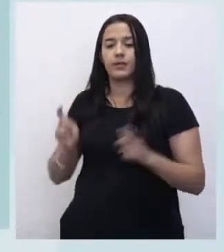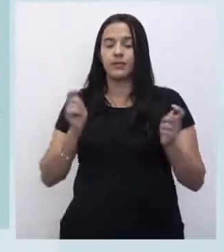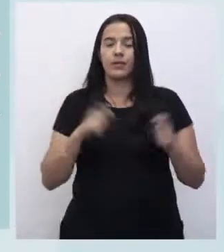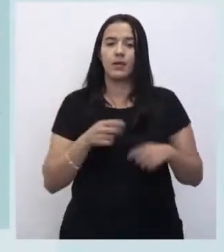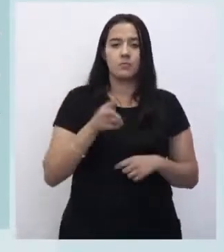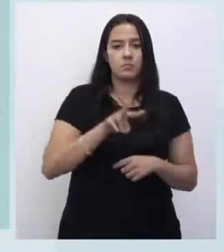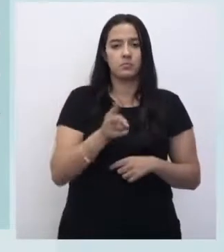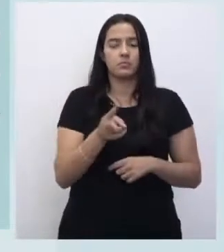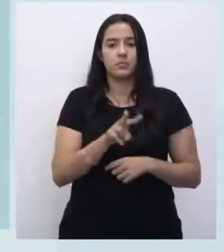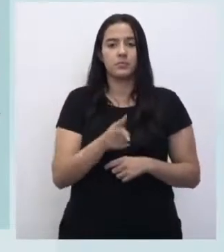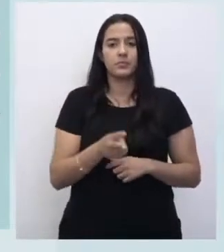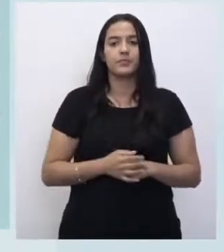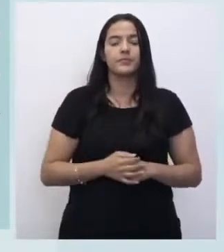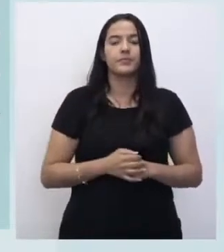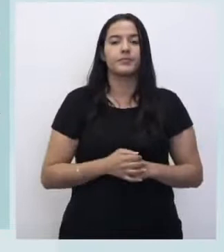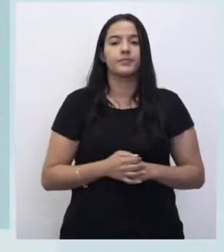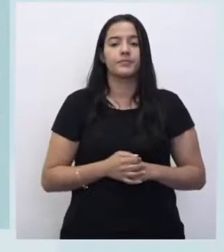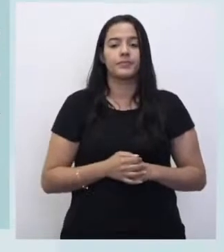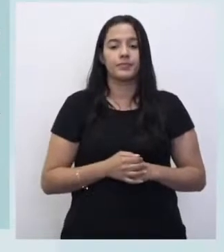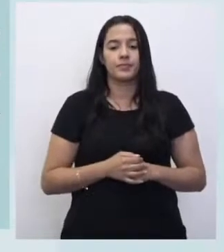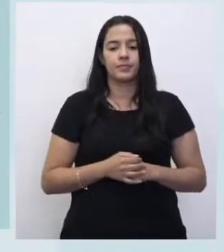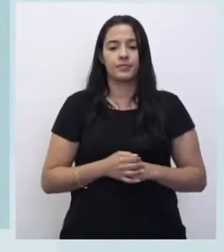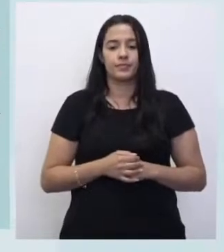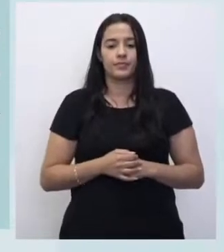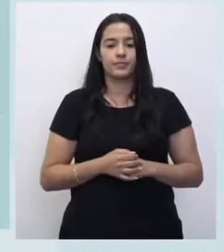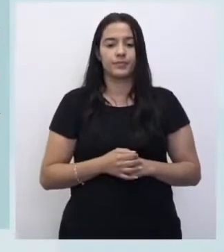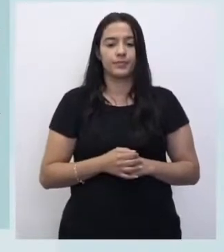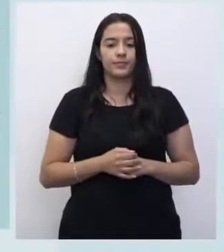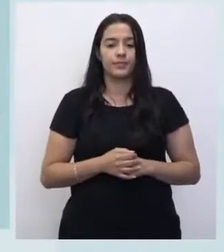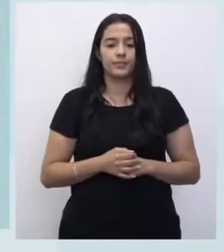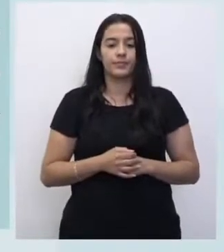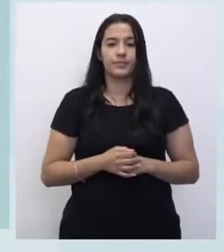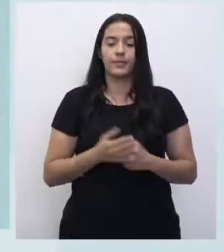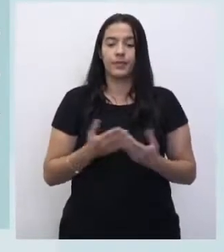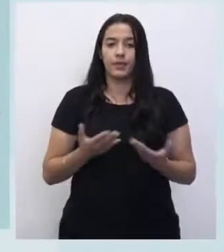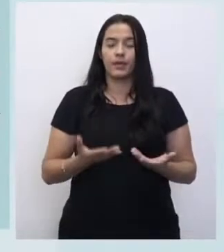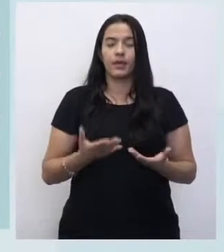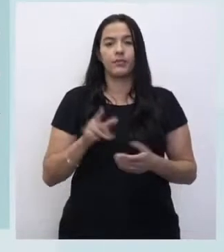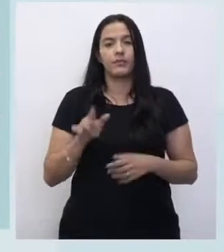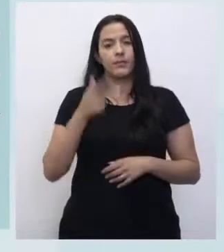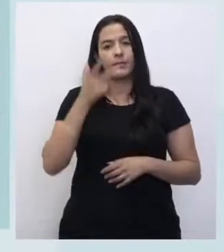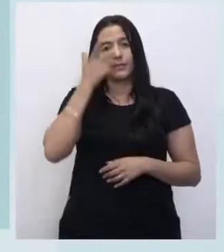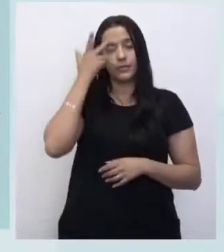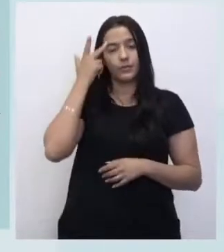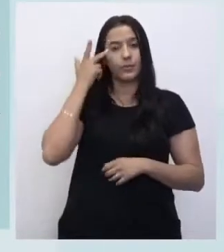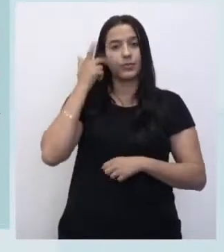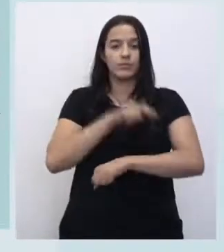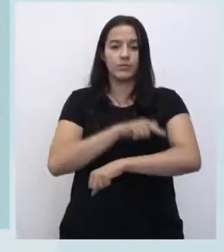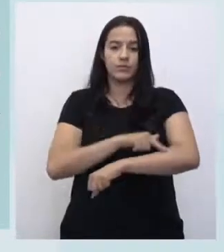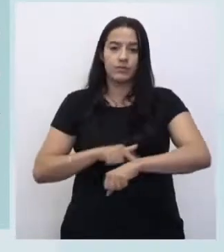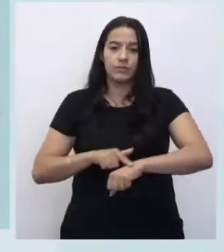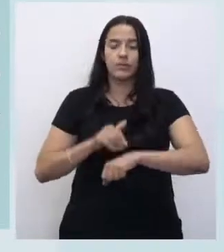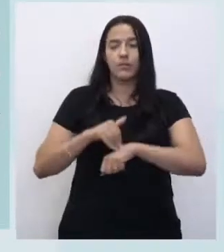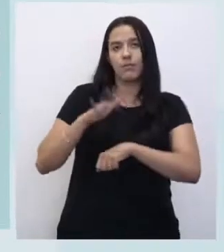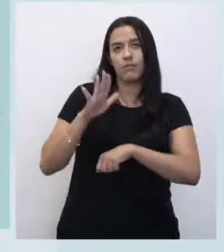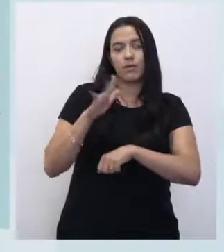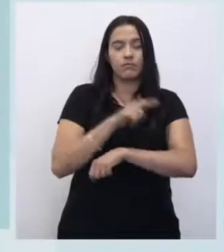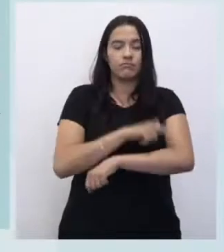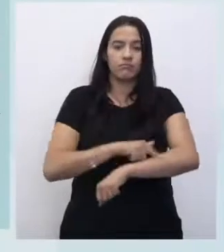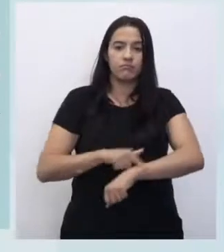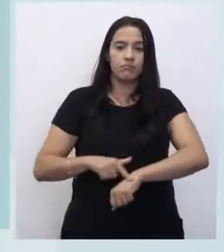Então, gentle, the gentlest, or the most gentle. O gentil, o mais gentil. Polite,